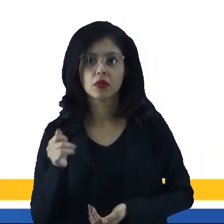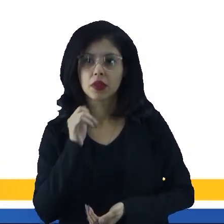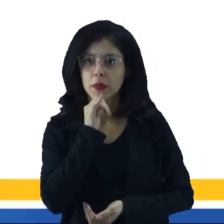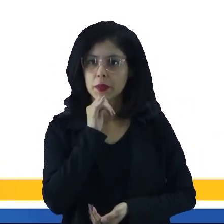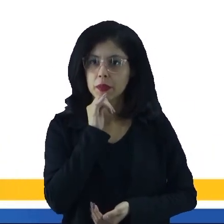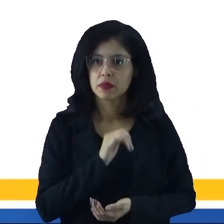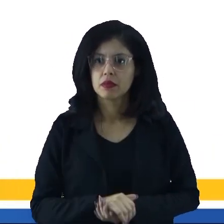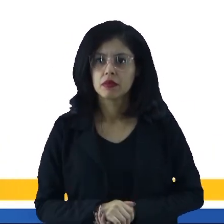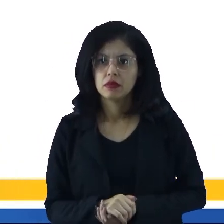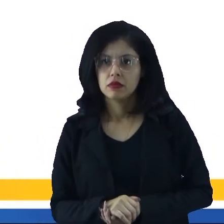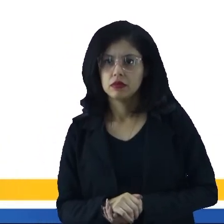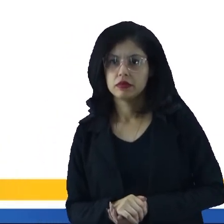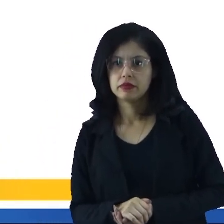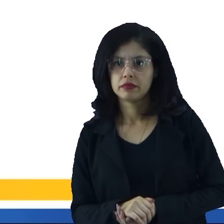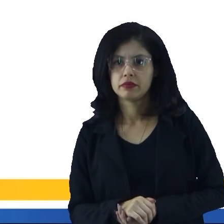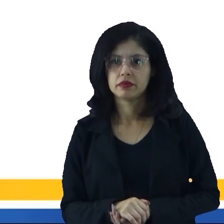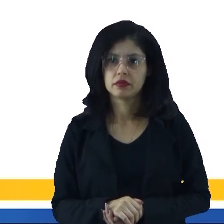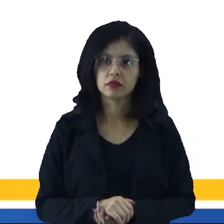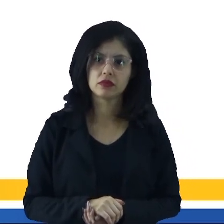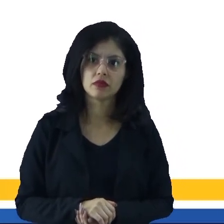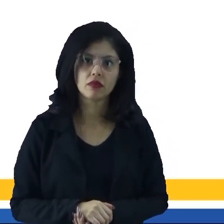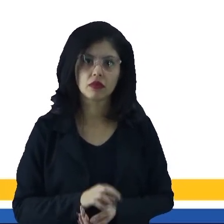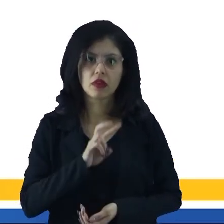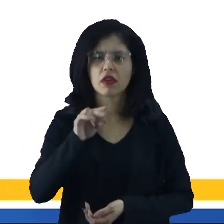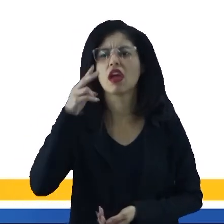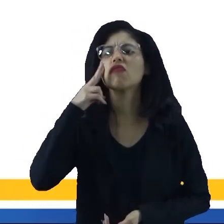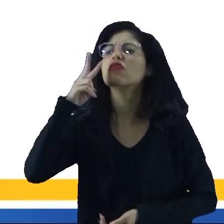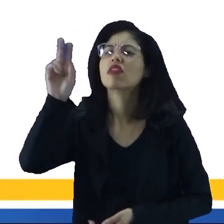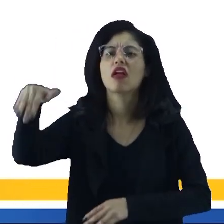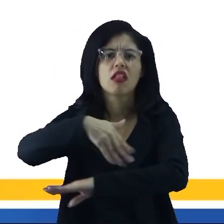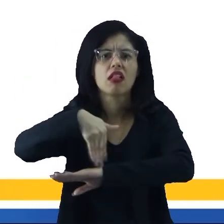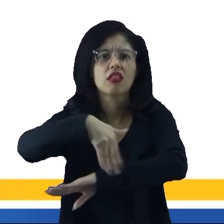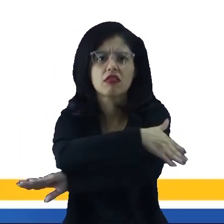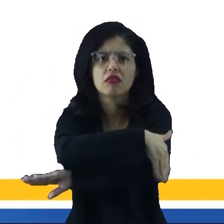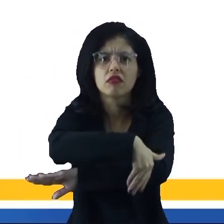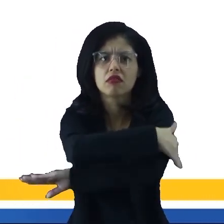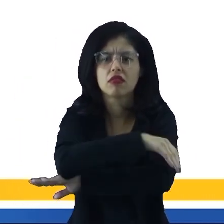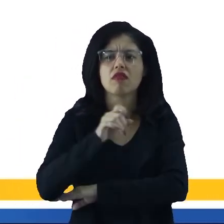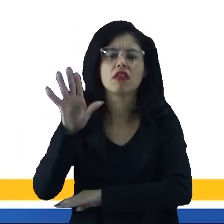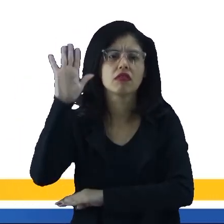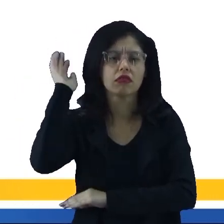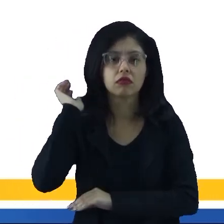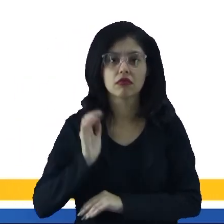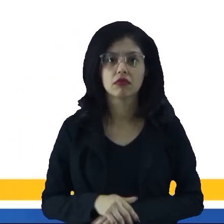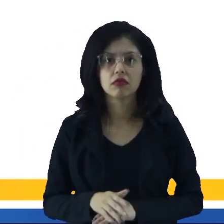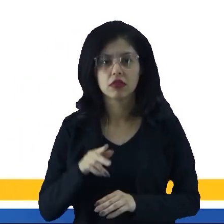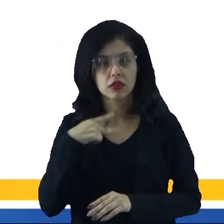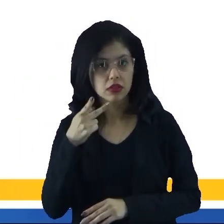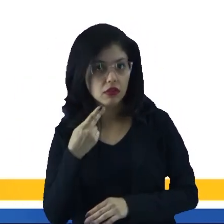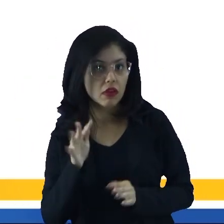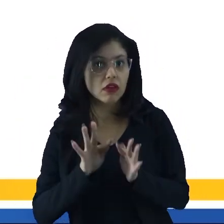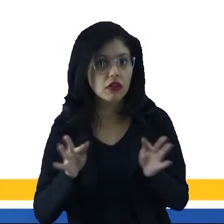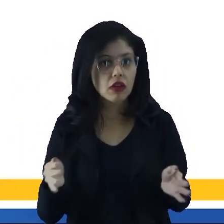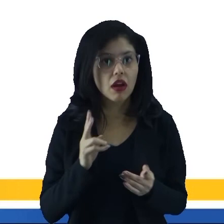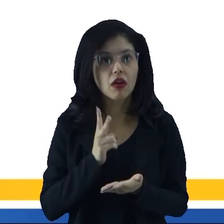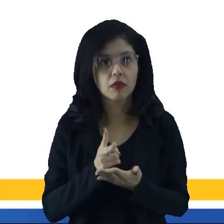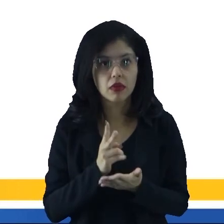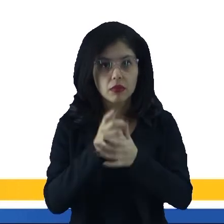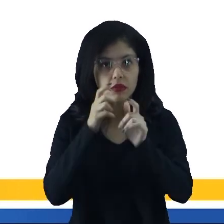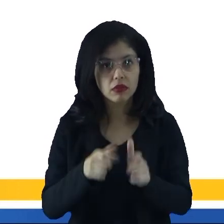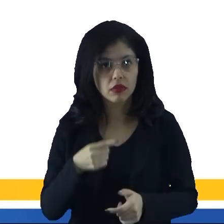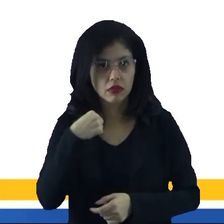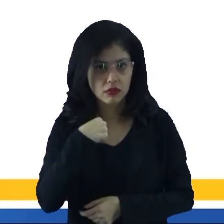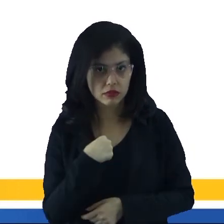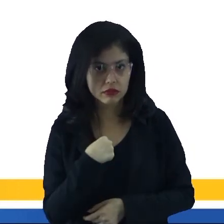aí. Vai ver se eu estou na esquina? Se eu estou falando essa frase para alguém que está no mesmo lugar que